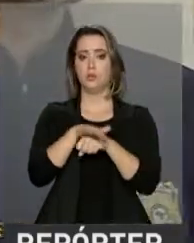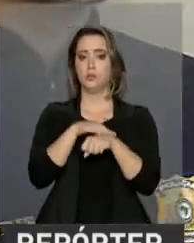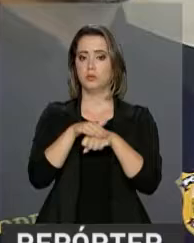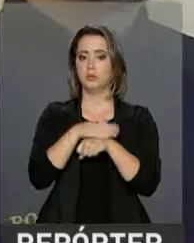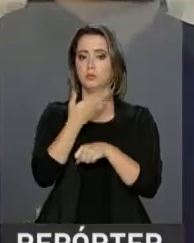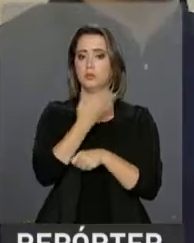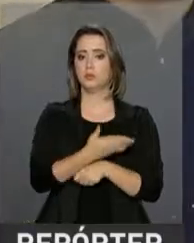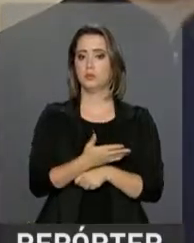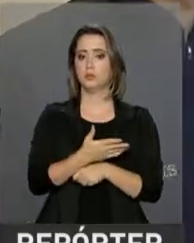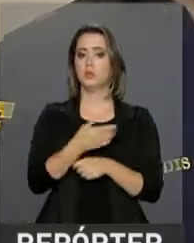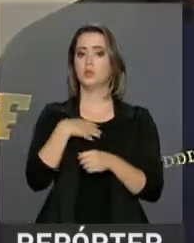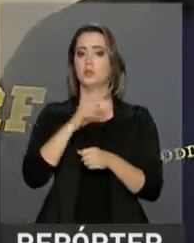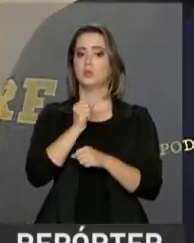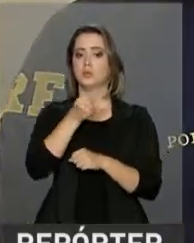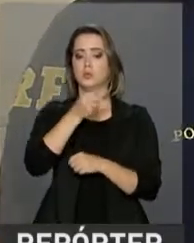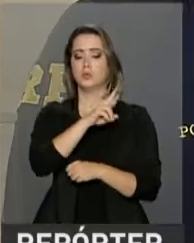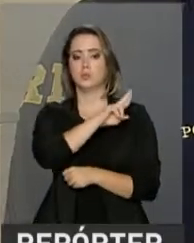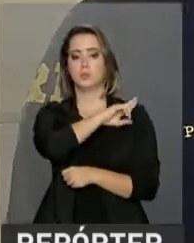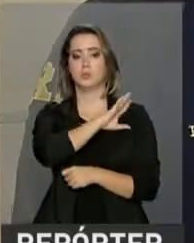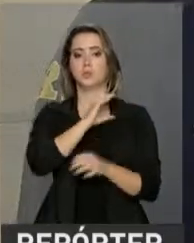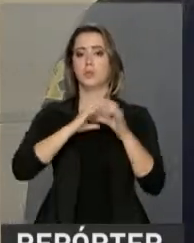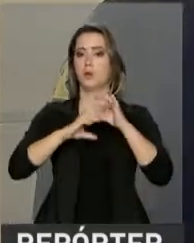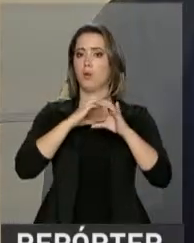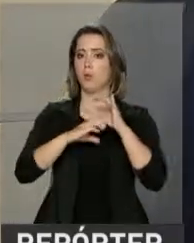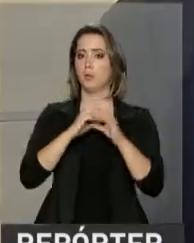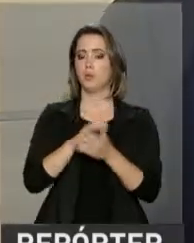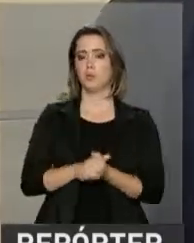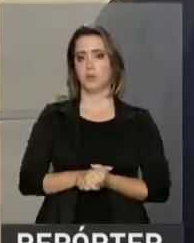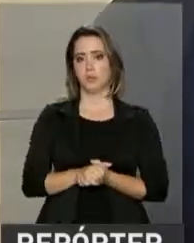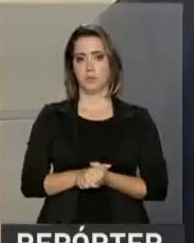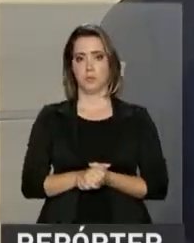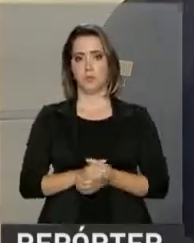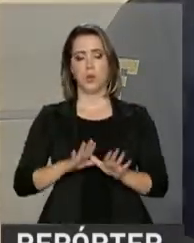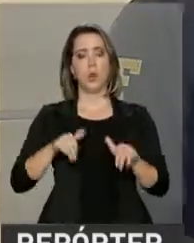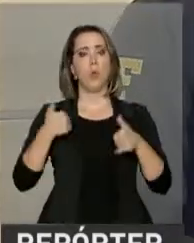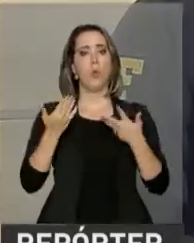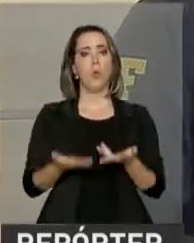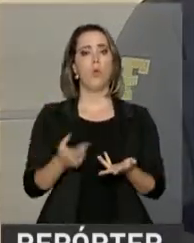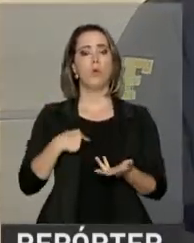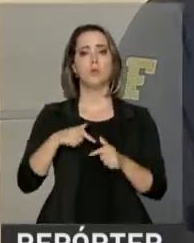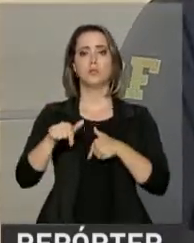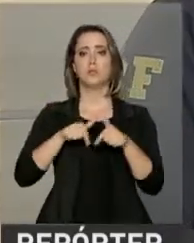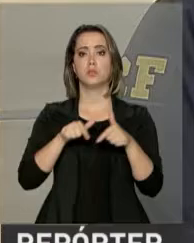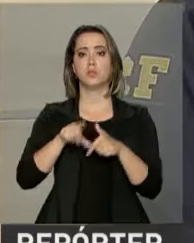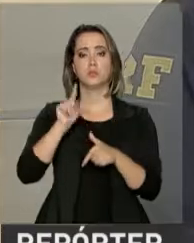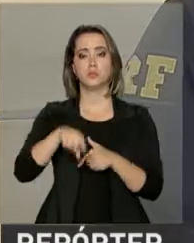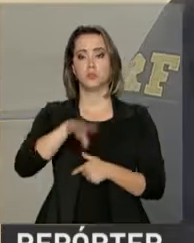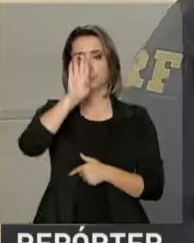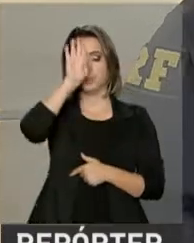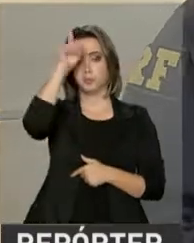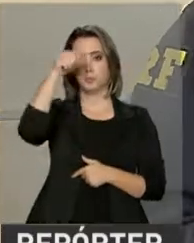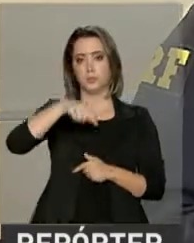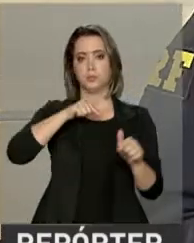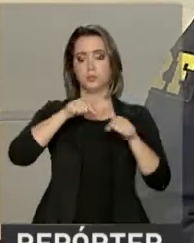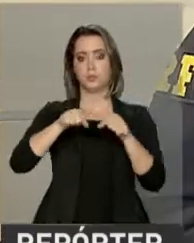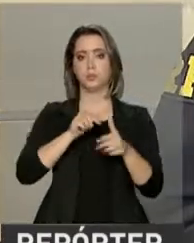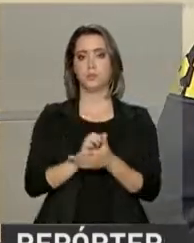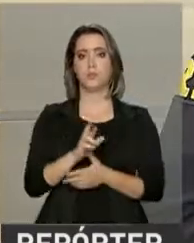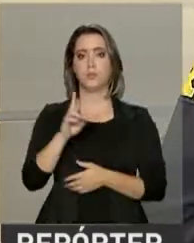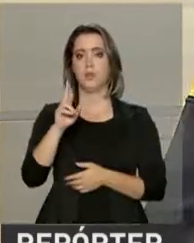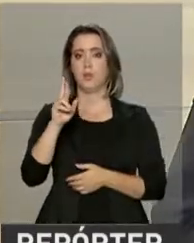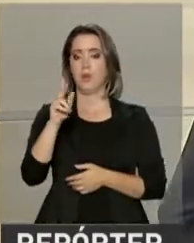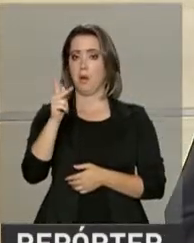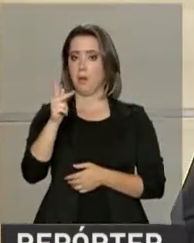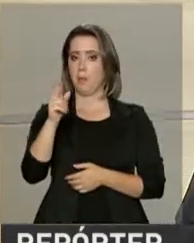da assessoria de comunicação da prf anderson quais os tipos de ações são priorizados nessa operação vai